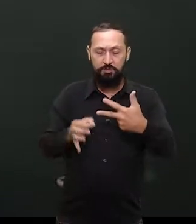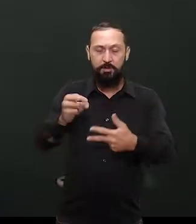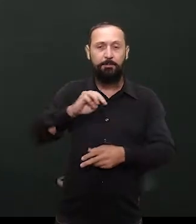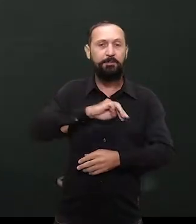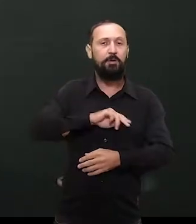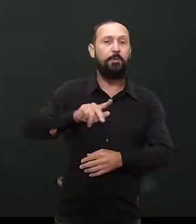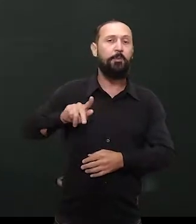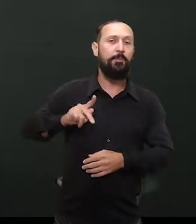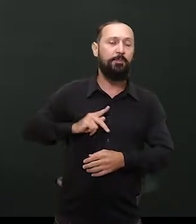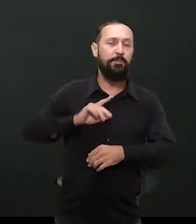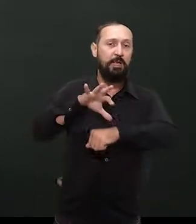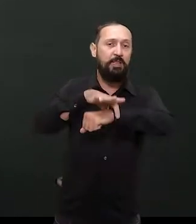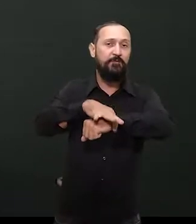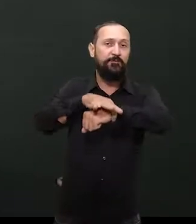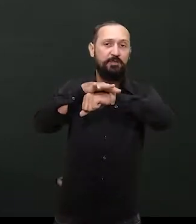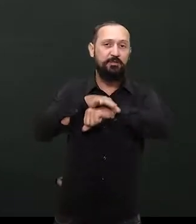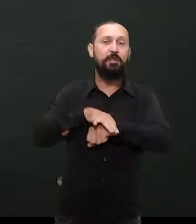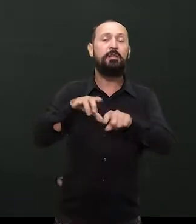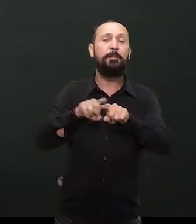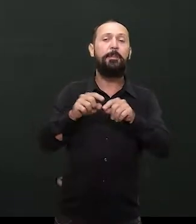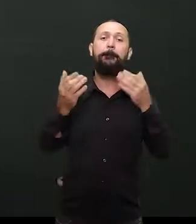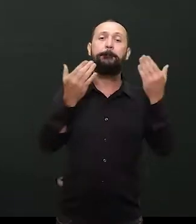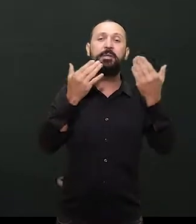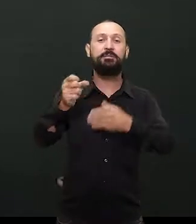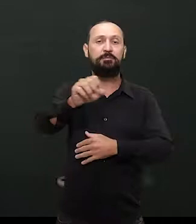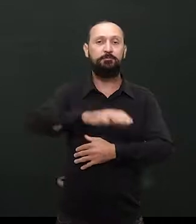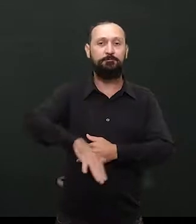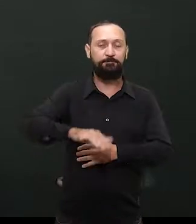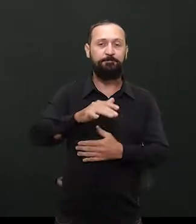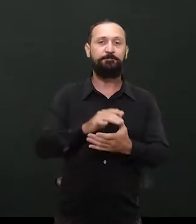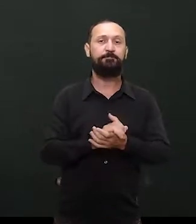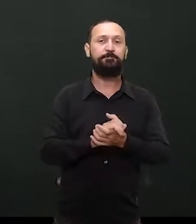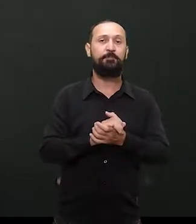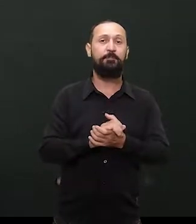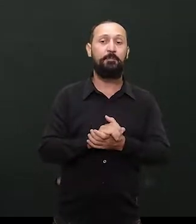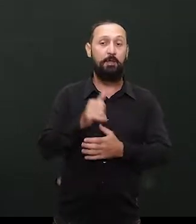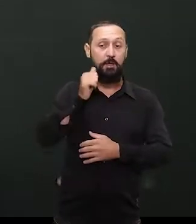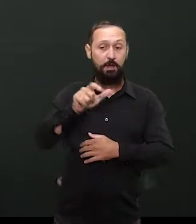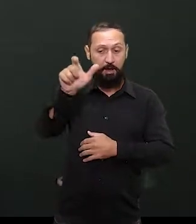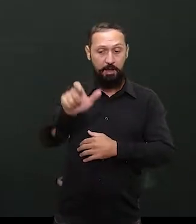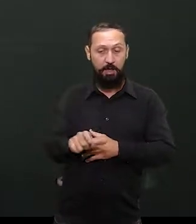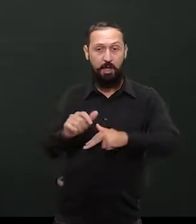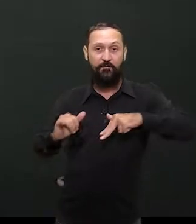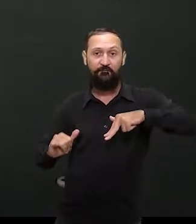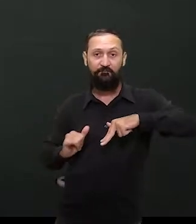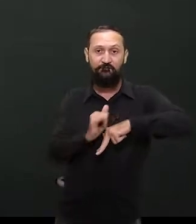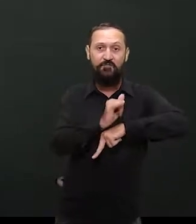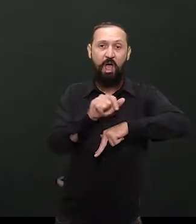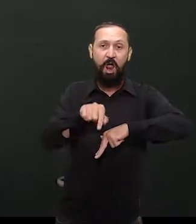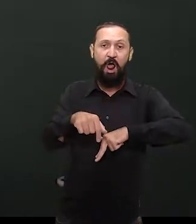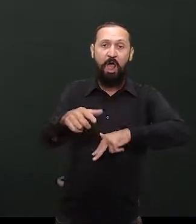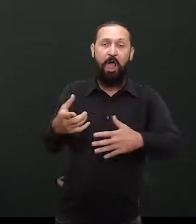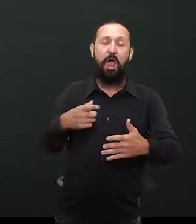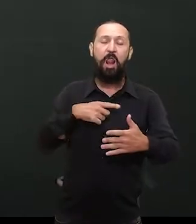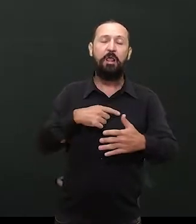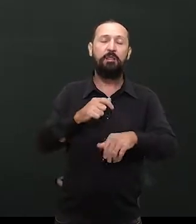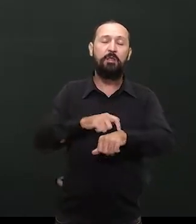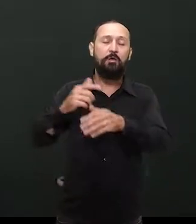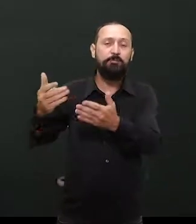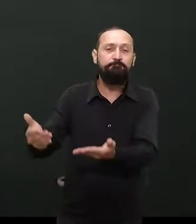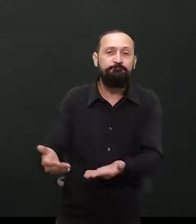Público a defensoria E também o setor psicossocial então a vítima de violência doméstica chega é